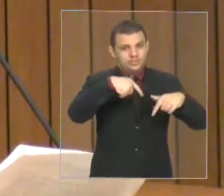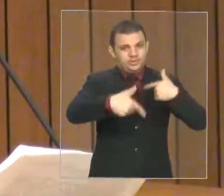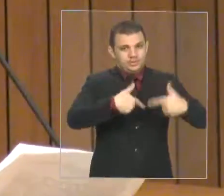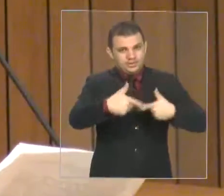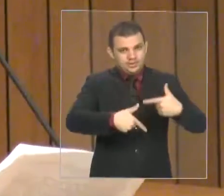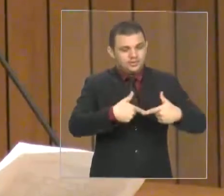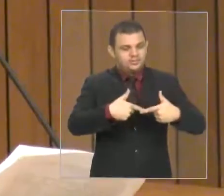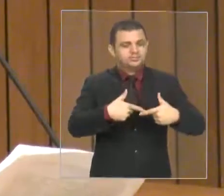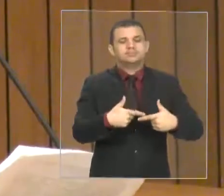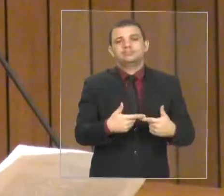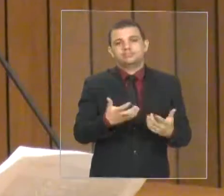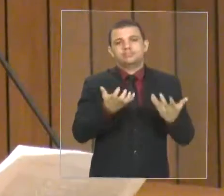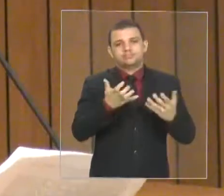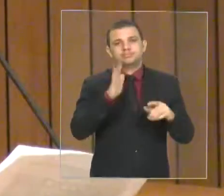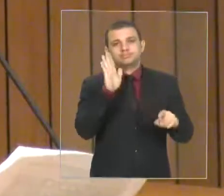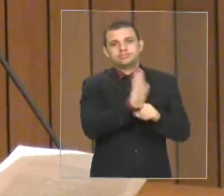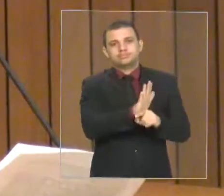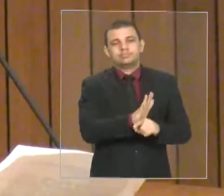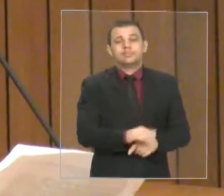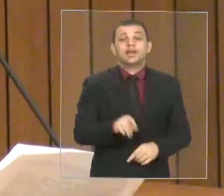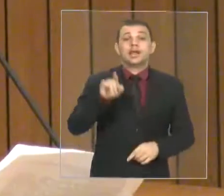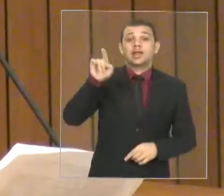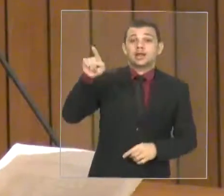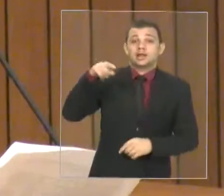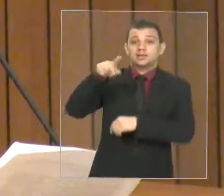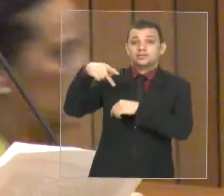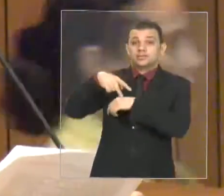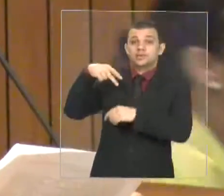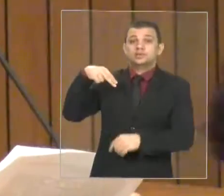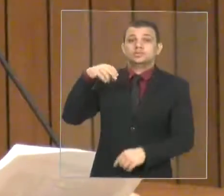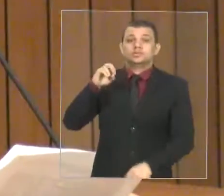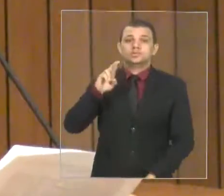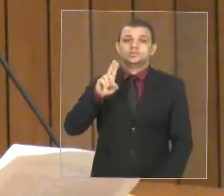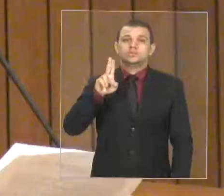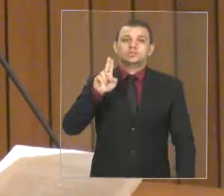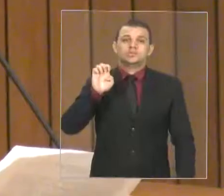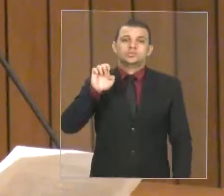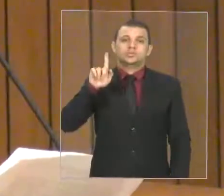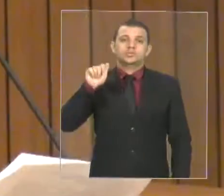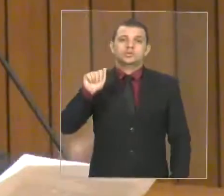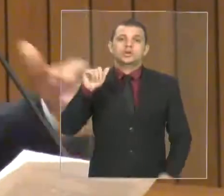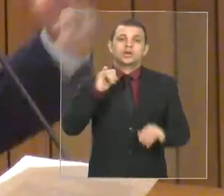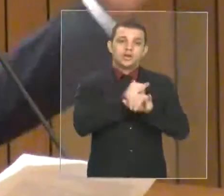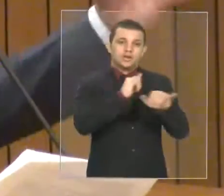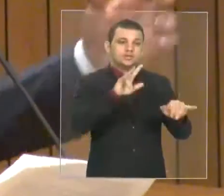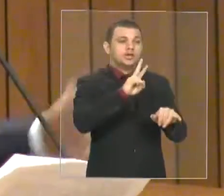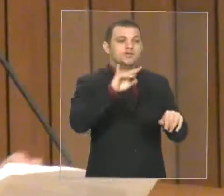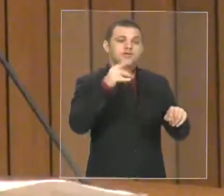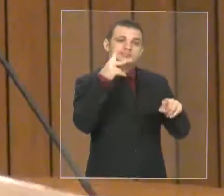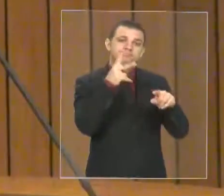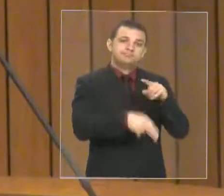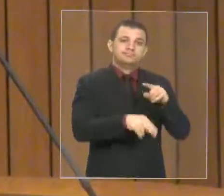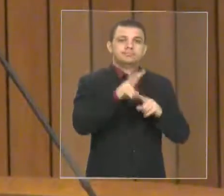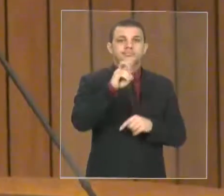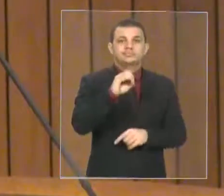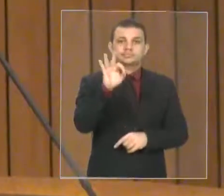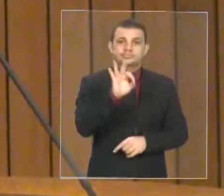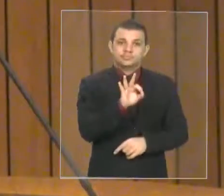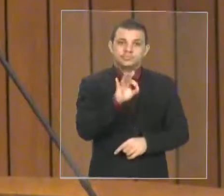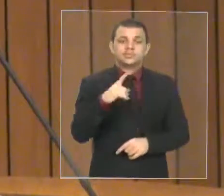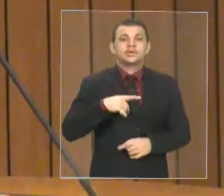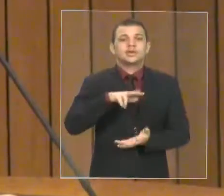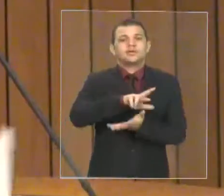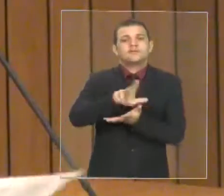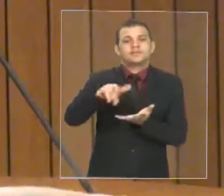chegar à Noruega e esses cortes de investimentos serem anunciados, tiveram vários manifestantes lá que